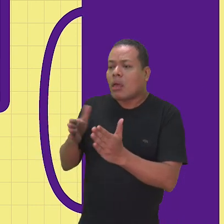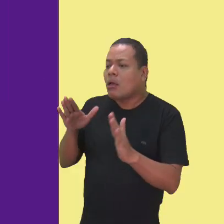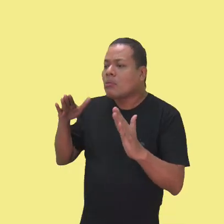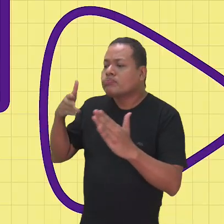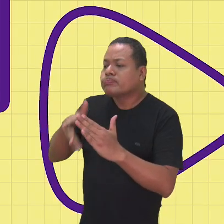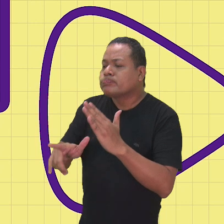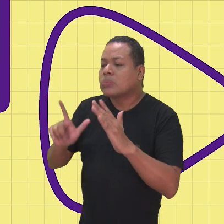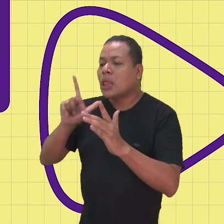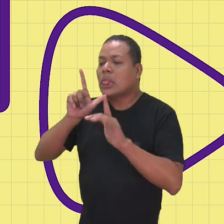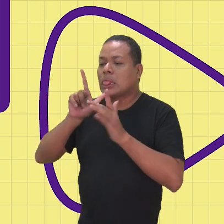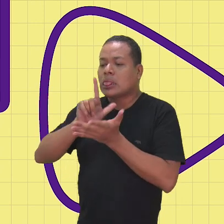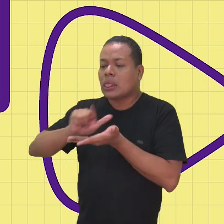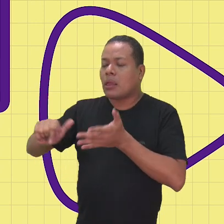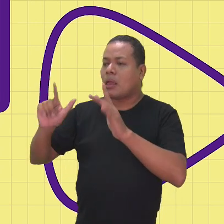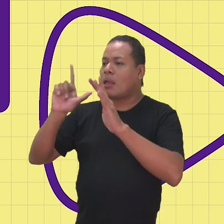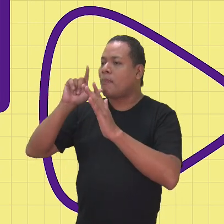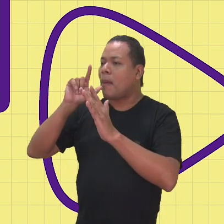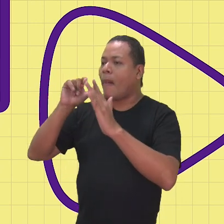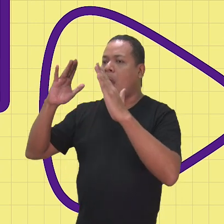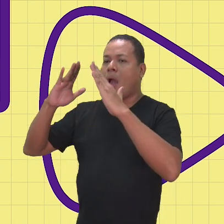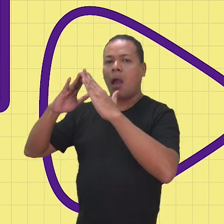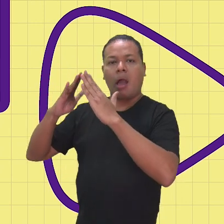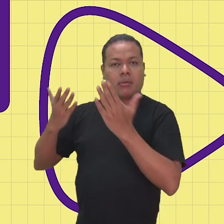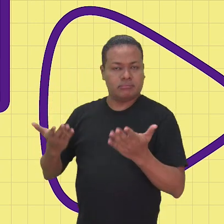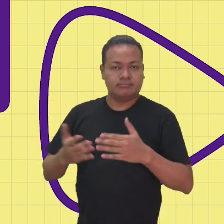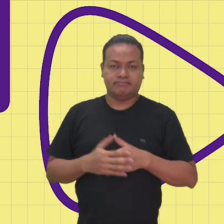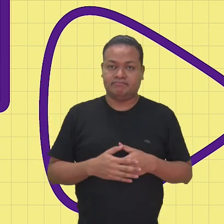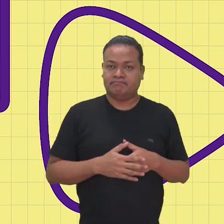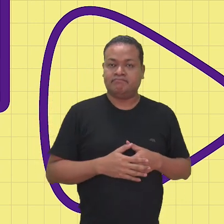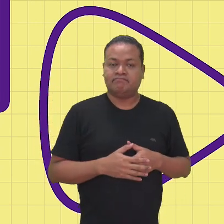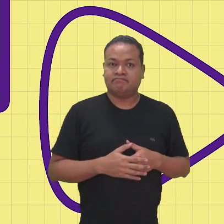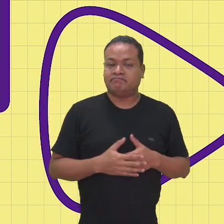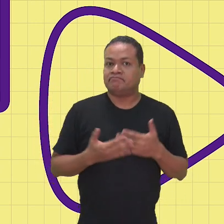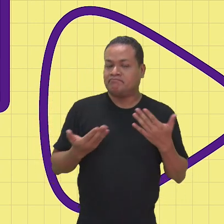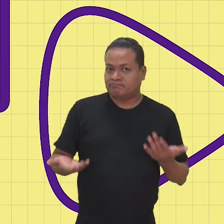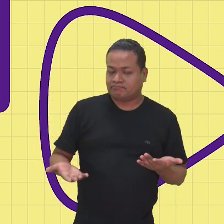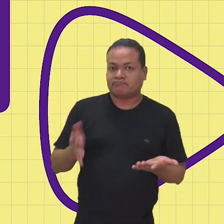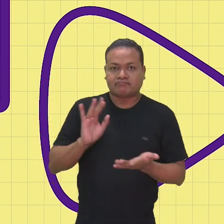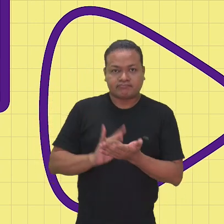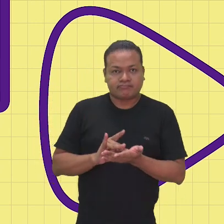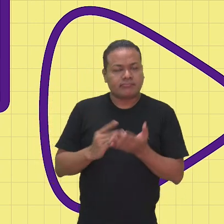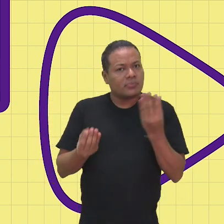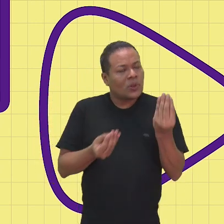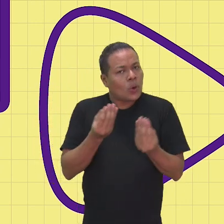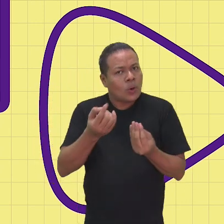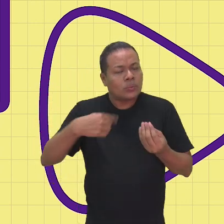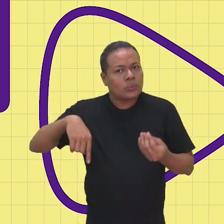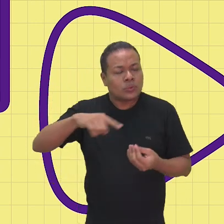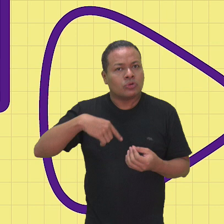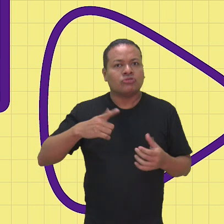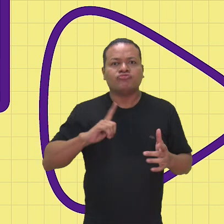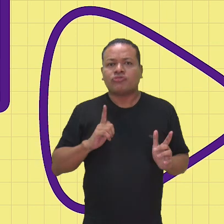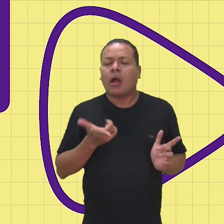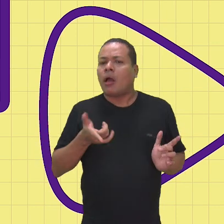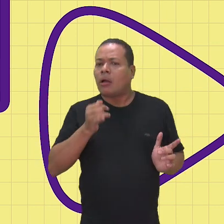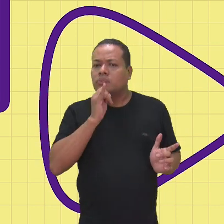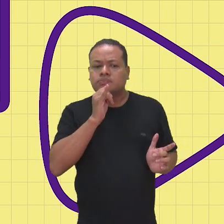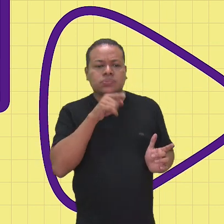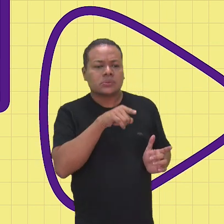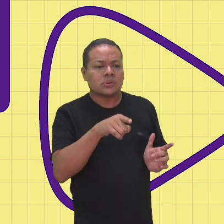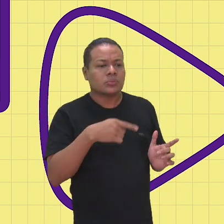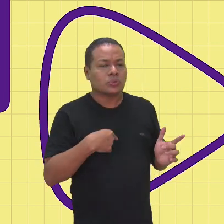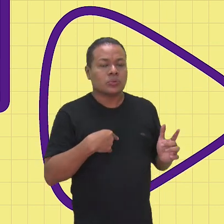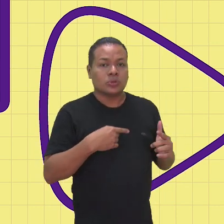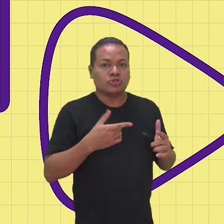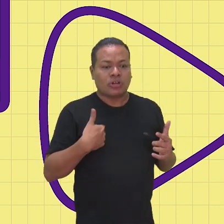tá bom? Então, a questão diz o seguinte: a fórmula do reagente empregado como agente floculante e a fórmula do